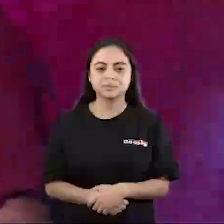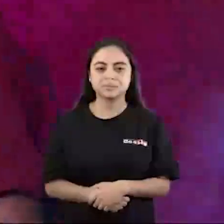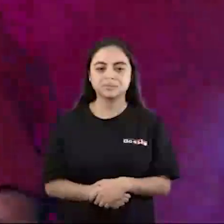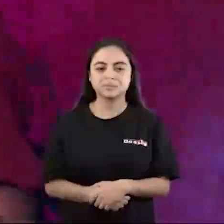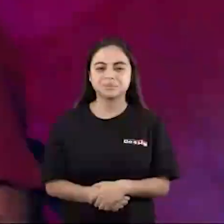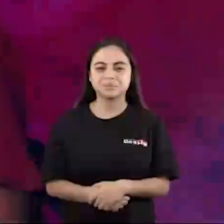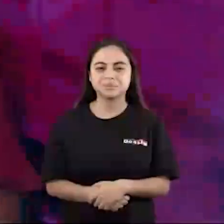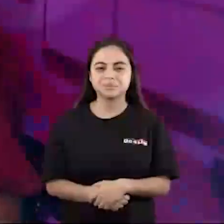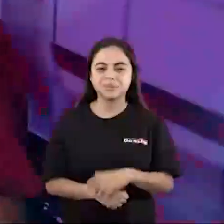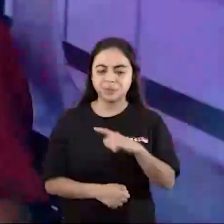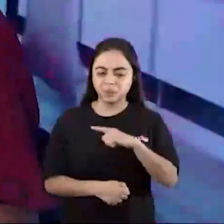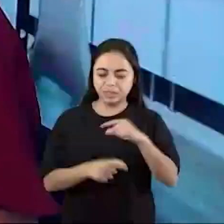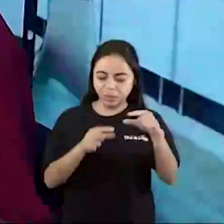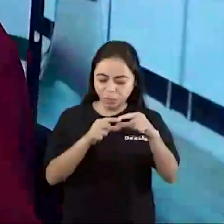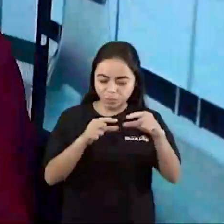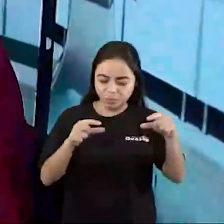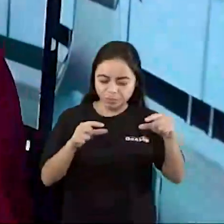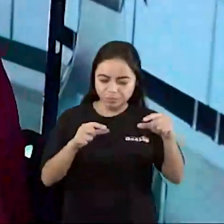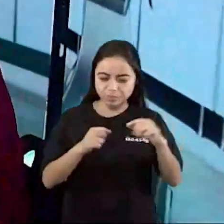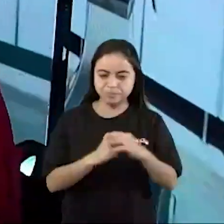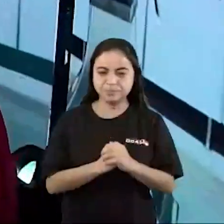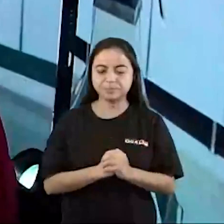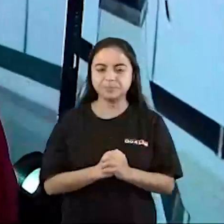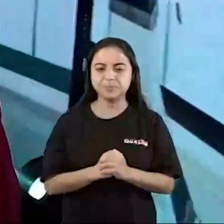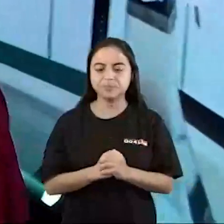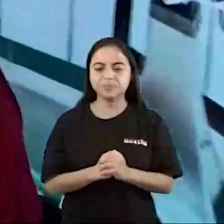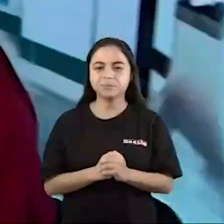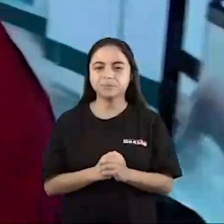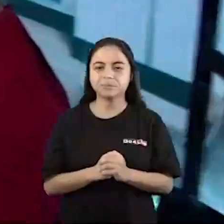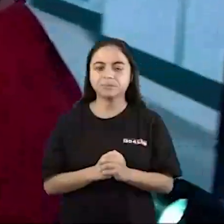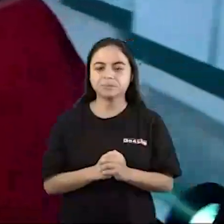Bom, eu tenho uma lâmina